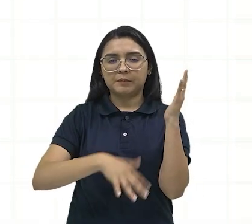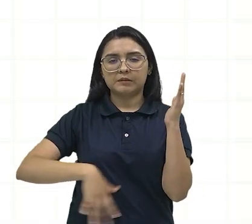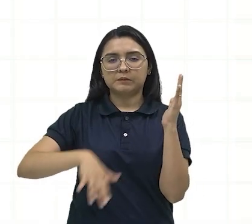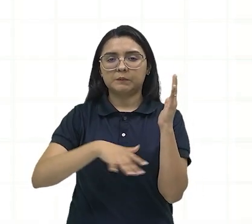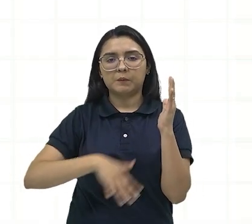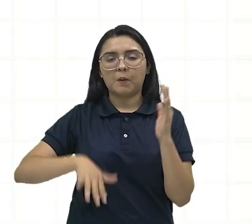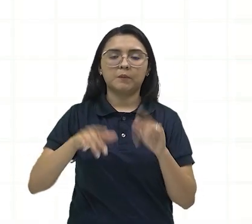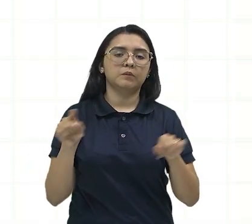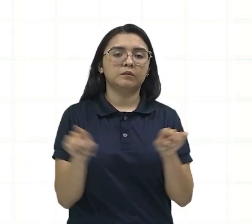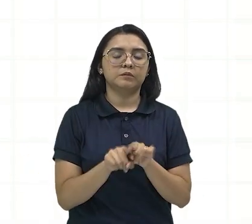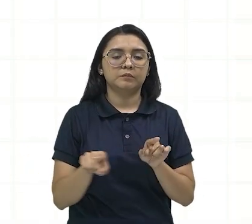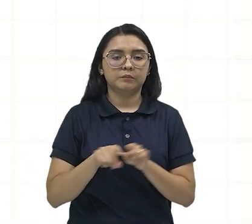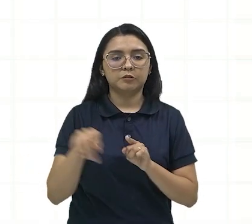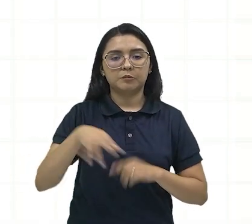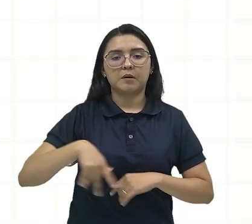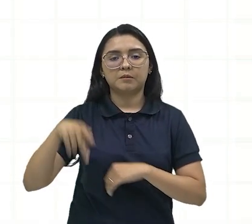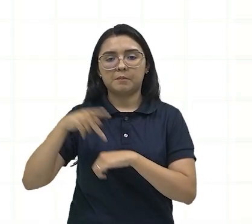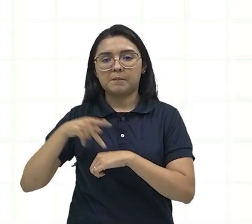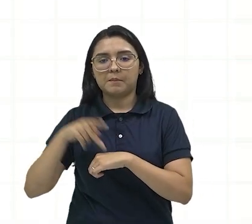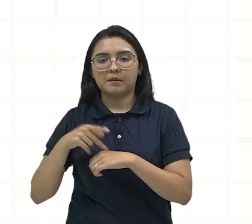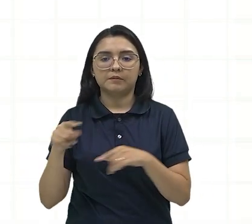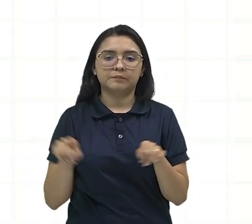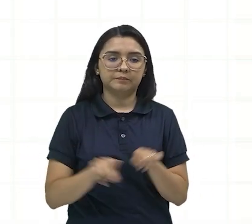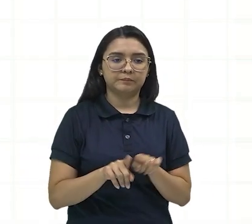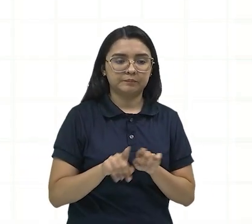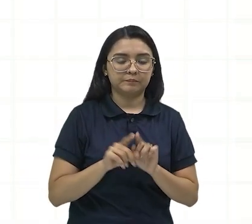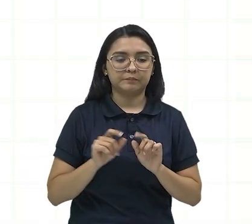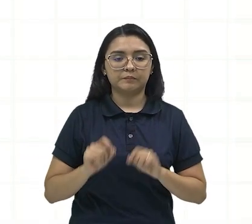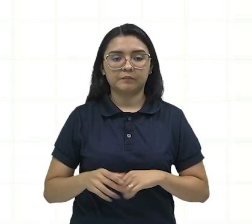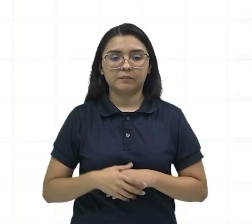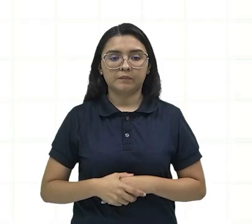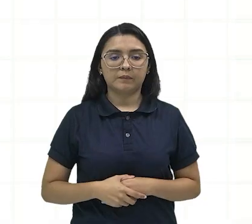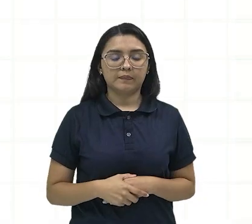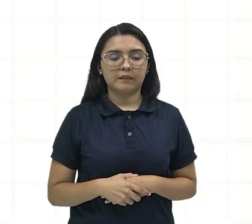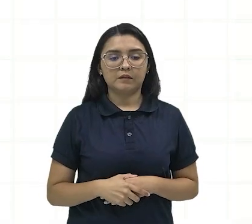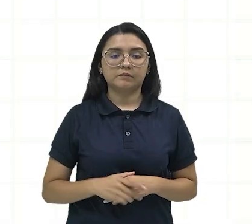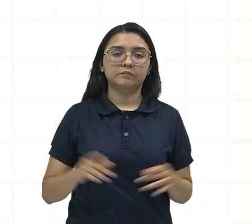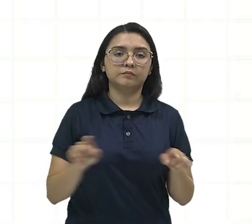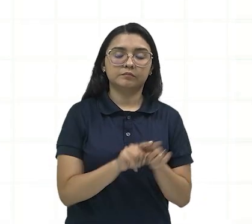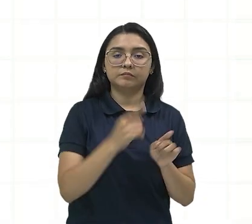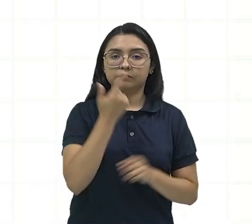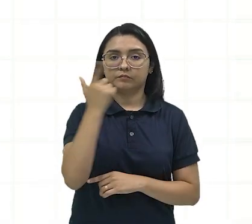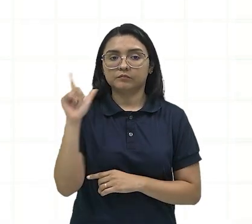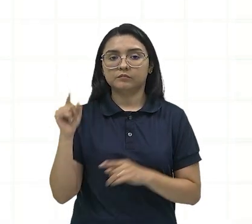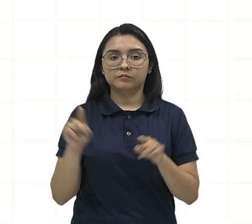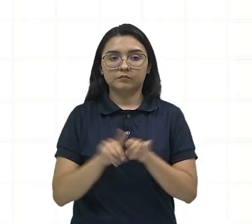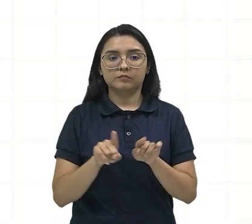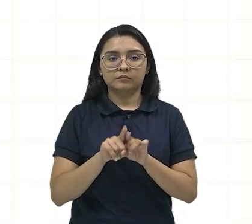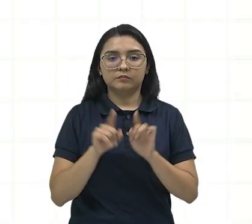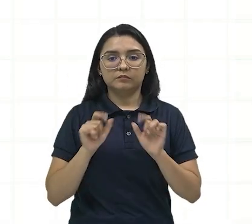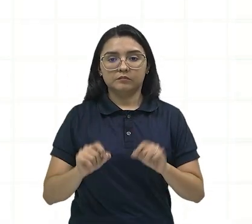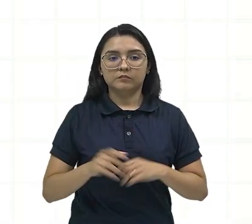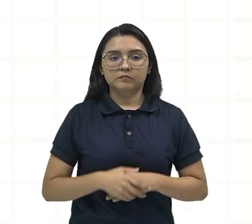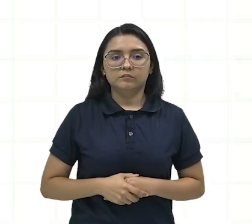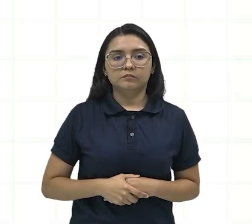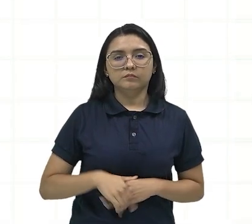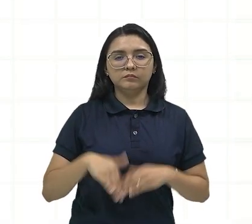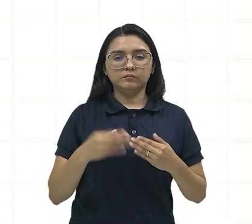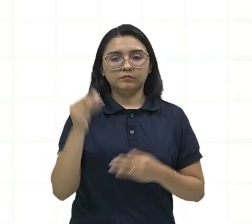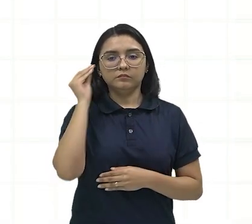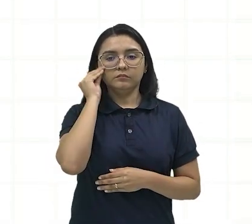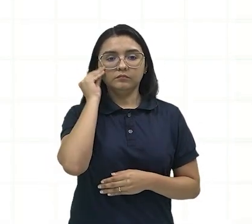e pedras, né, como o piolho de cobra. Outros também são os insetos, né? Vejam